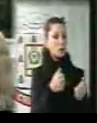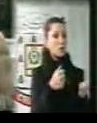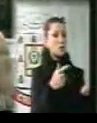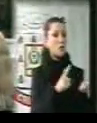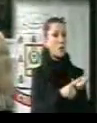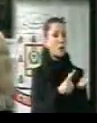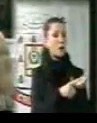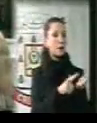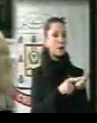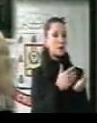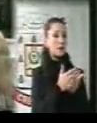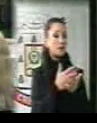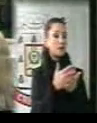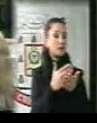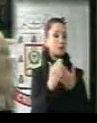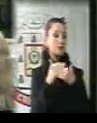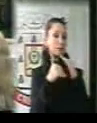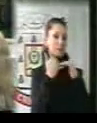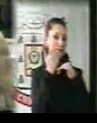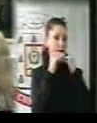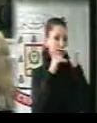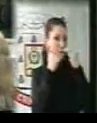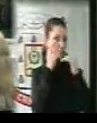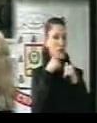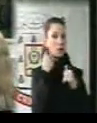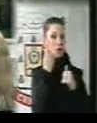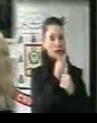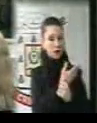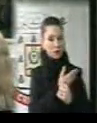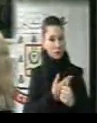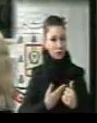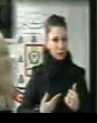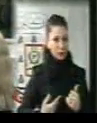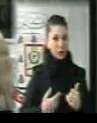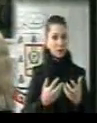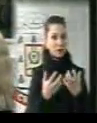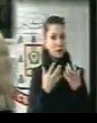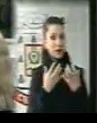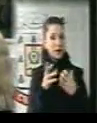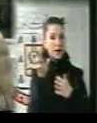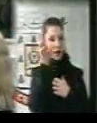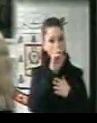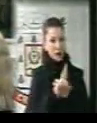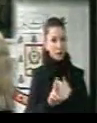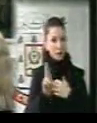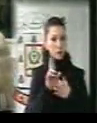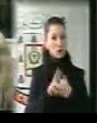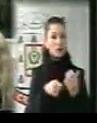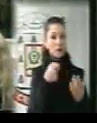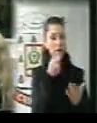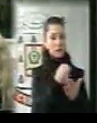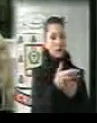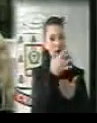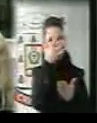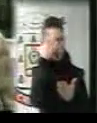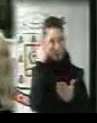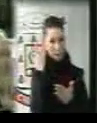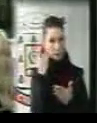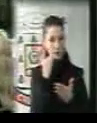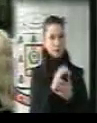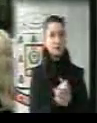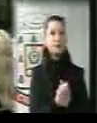continuar, né, a obra não paralisar, enquanto isso nós, o governo, vamos buscar os recursos para desapropriar. Mas